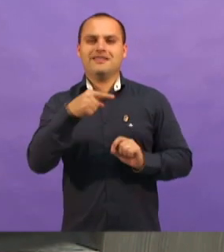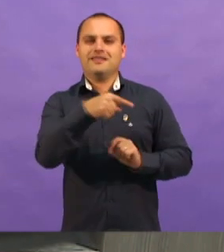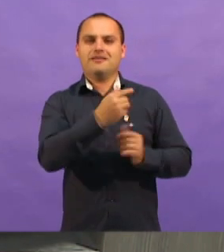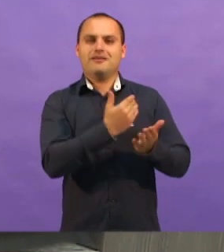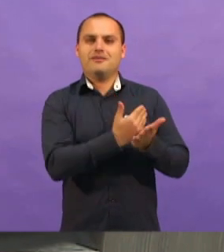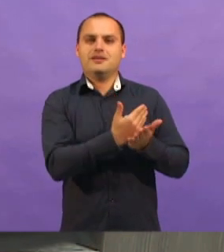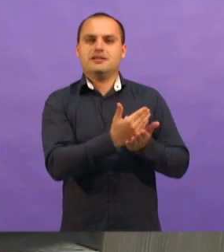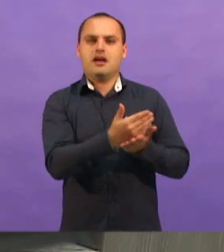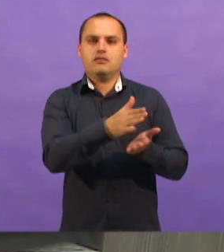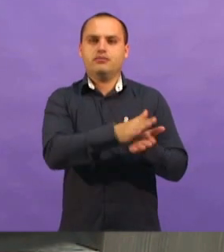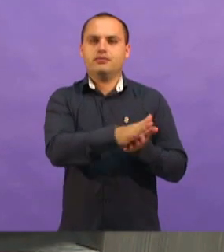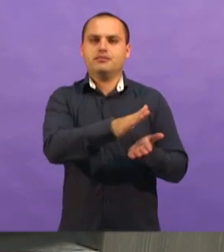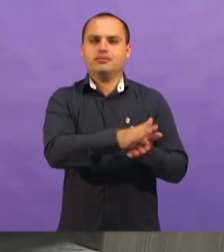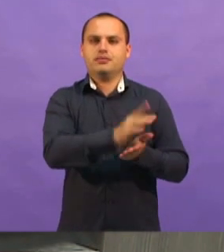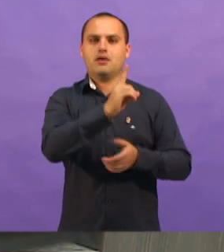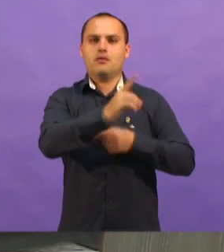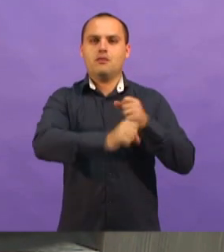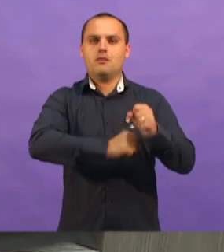até hoje, né?